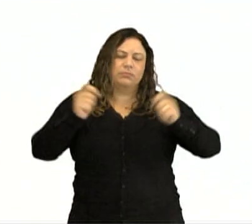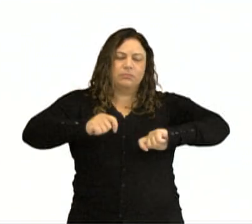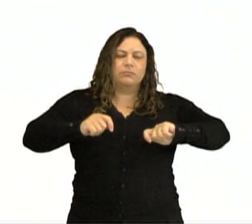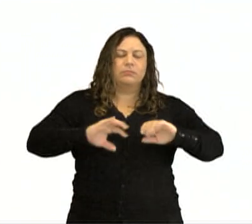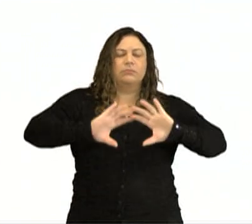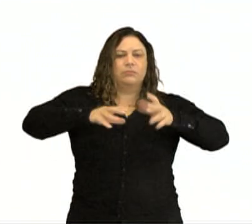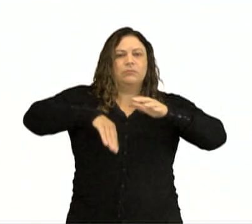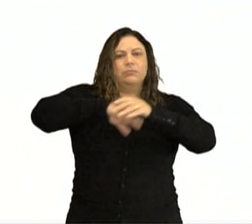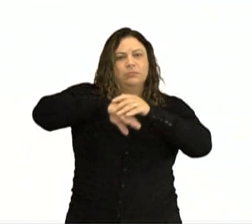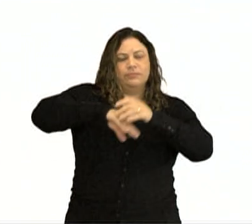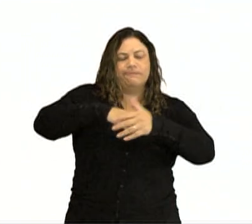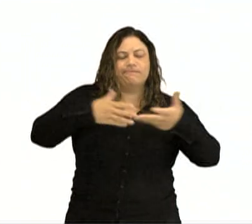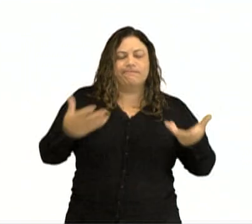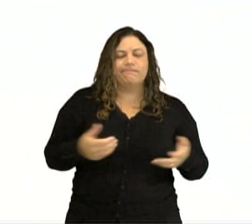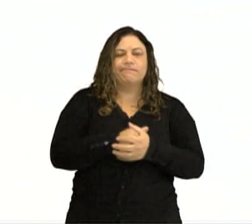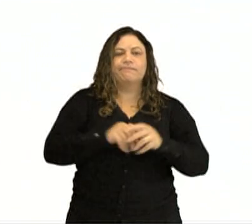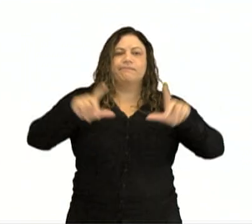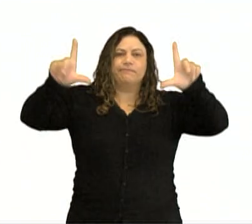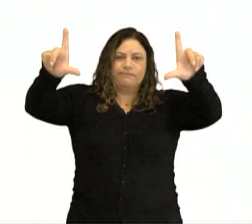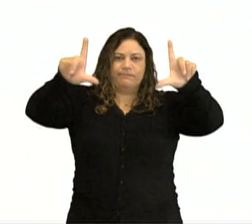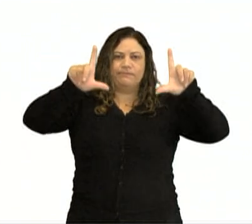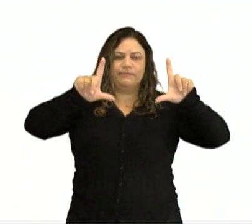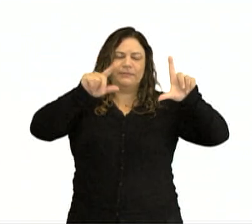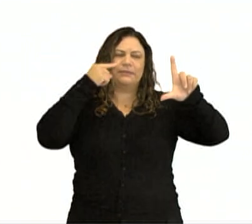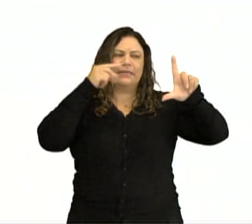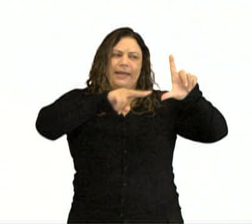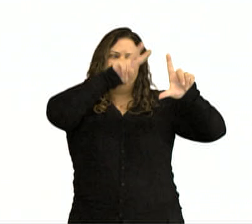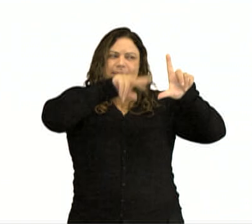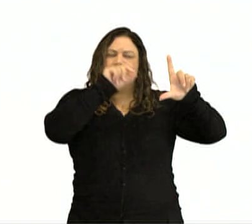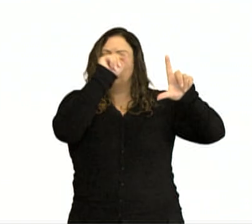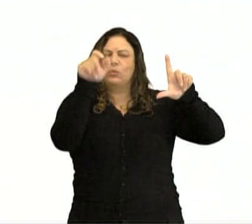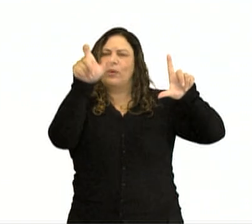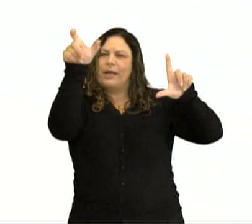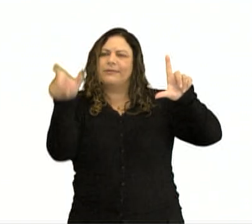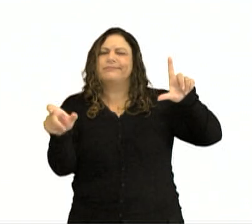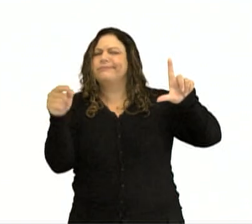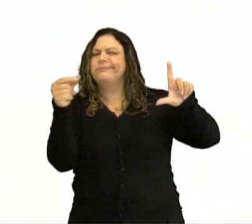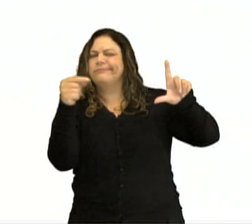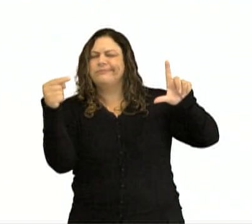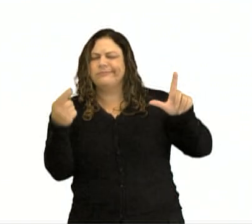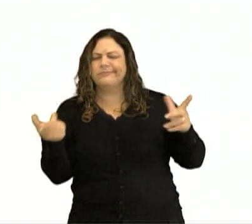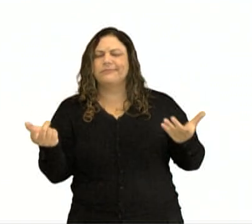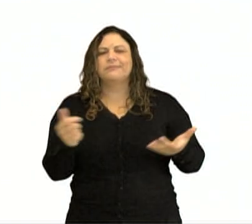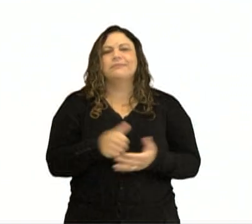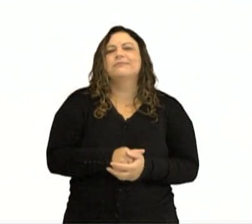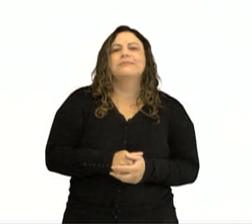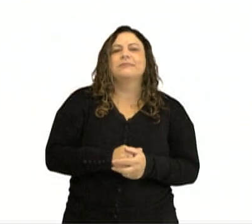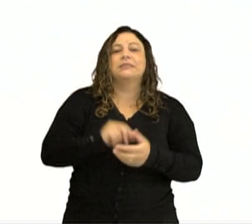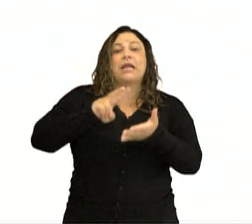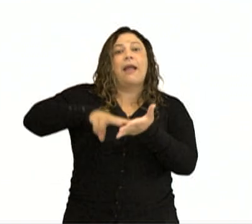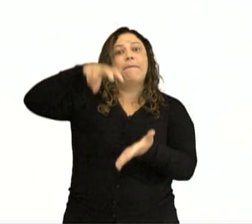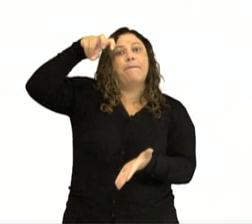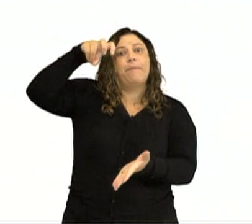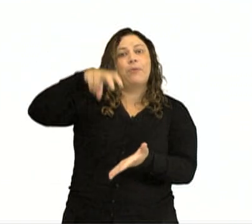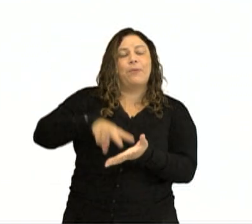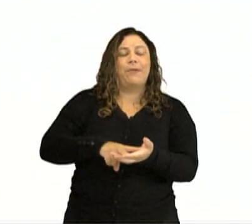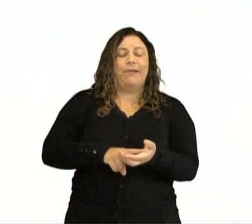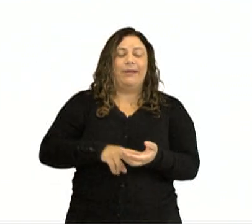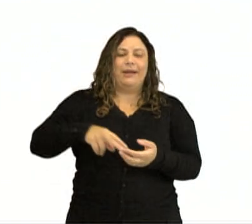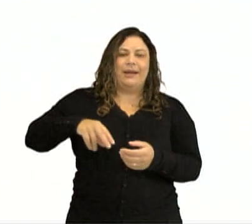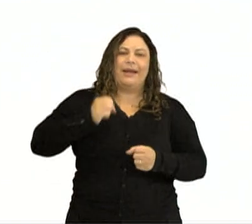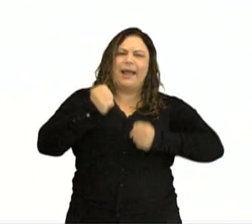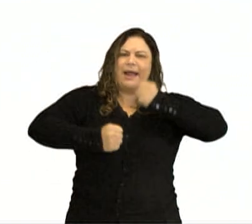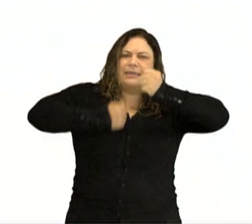cena descrita no trecho, quais são os sujeitos que praticam as ações de pular, correr,